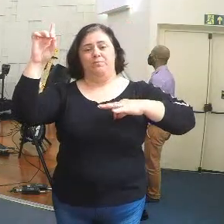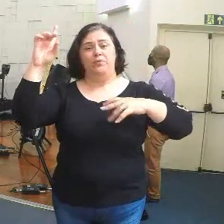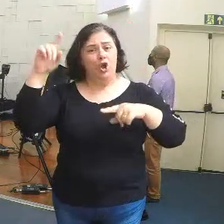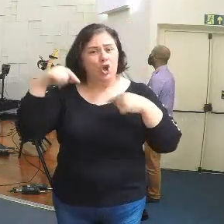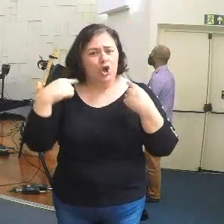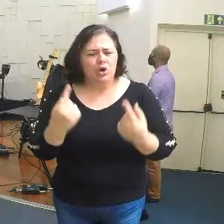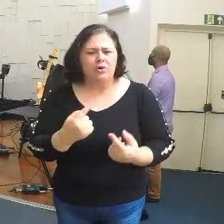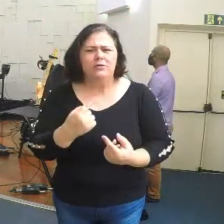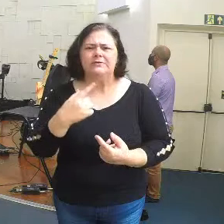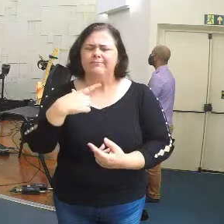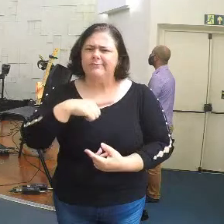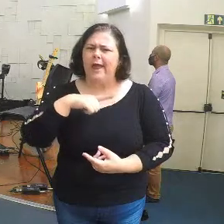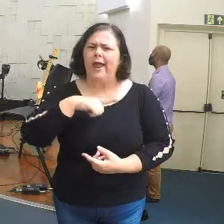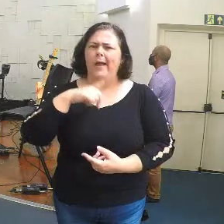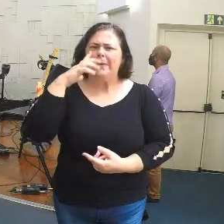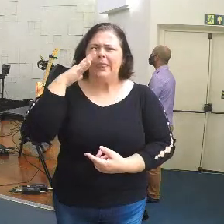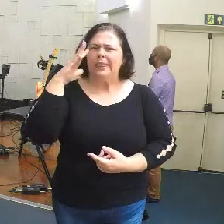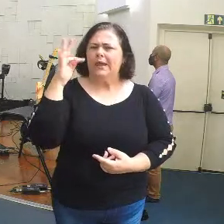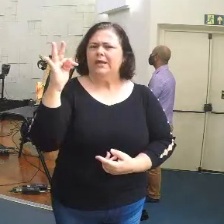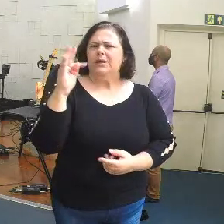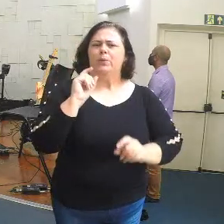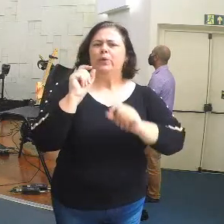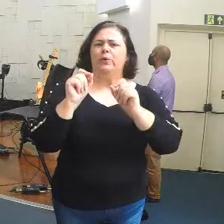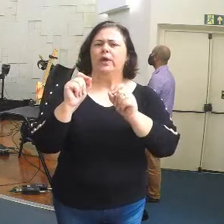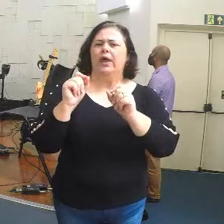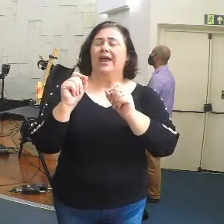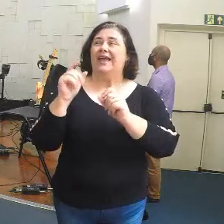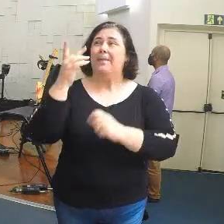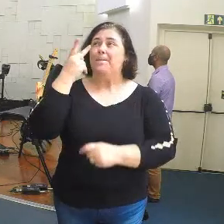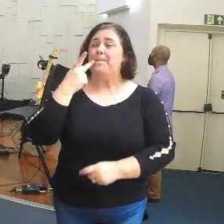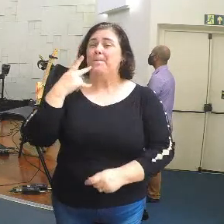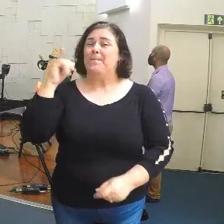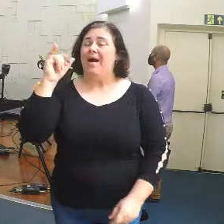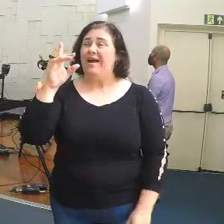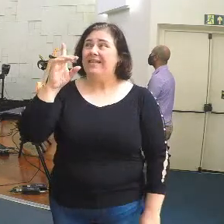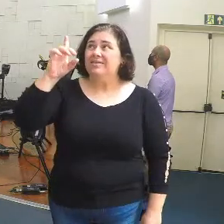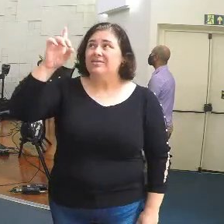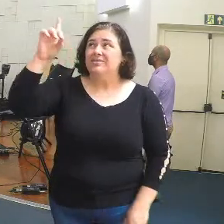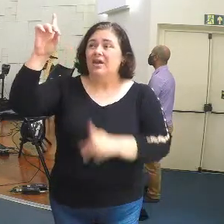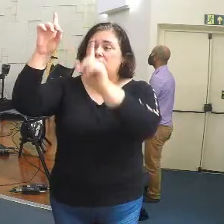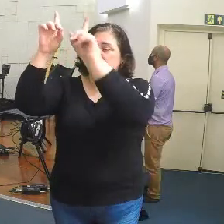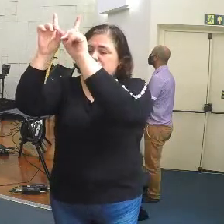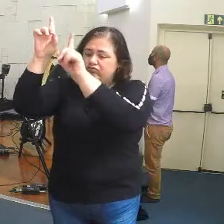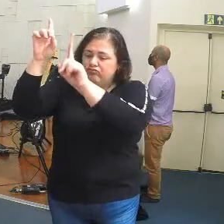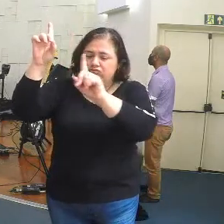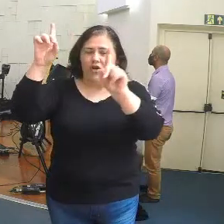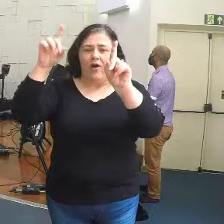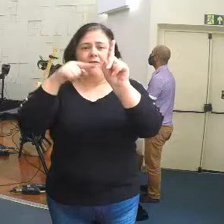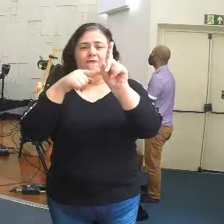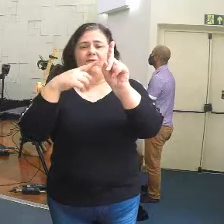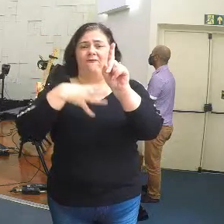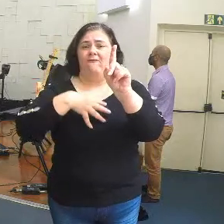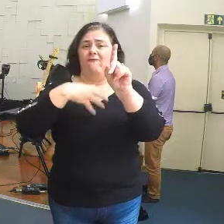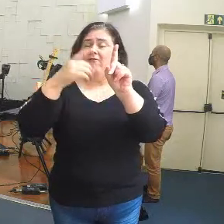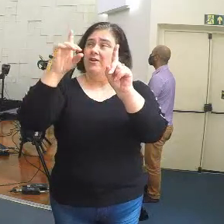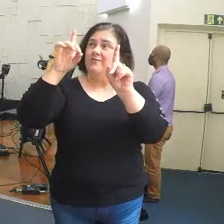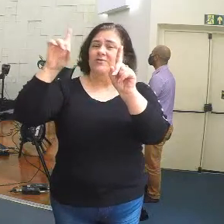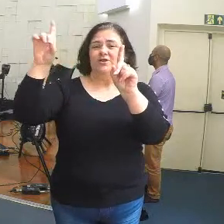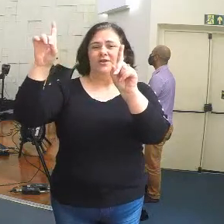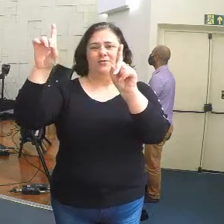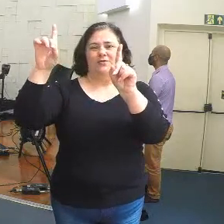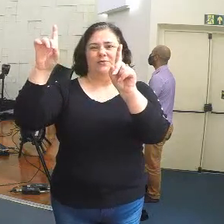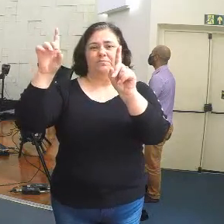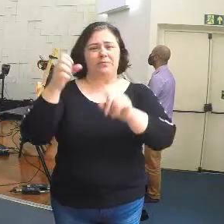e testemunhamos que o Pai enviou o seu Filho como Salvador do mundo. Aquele que confessar